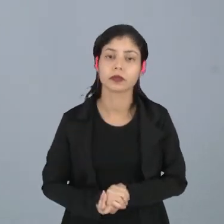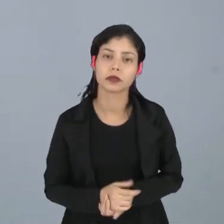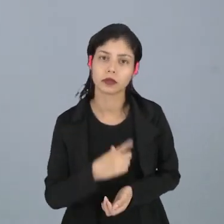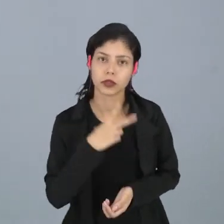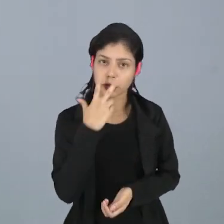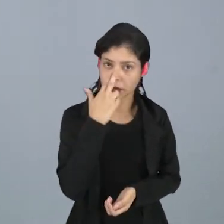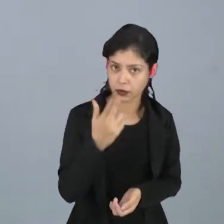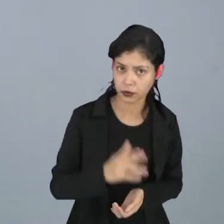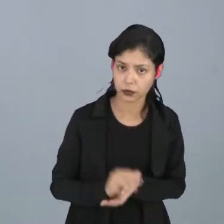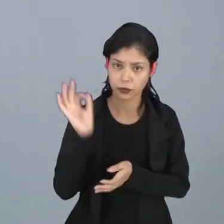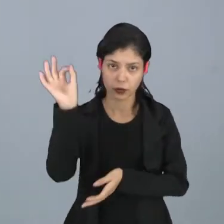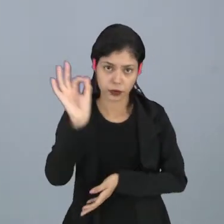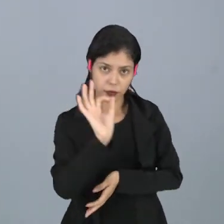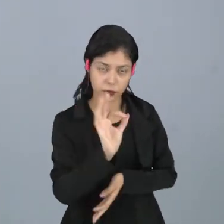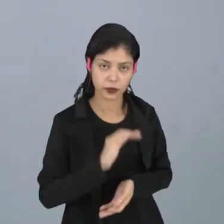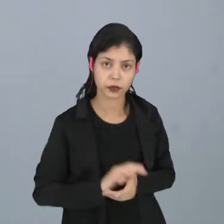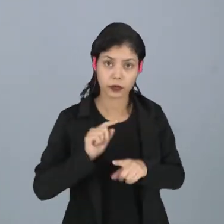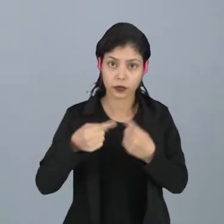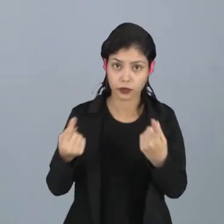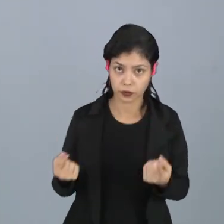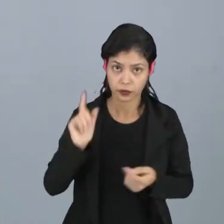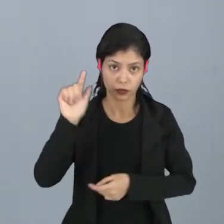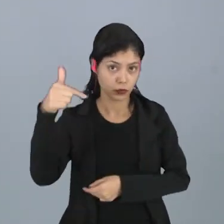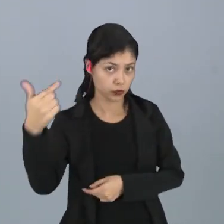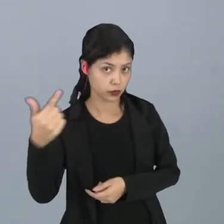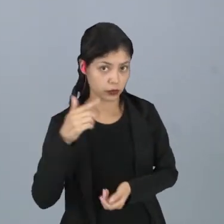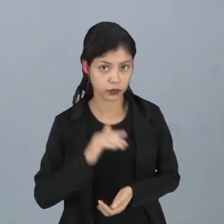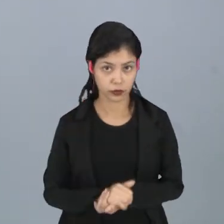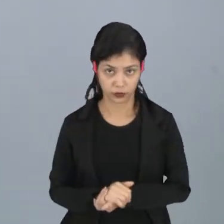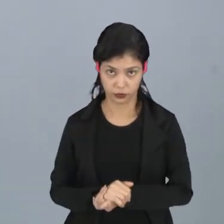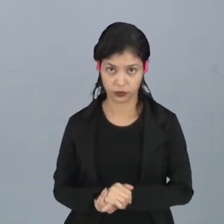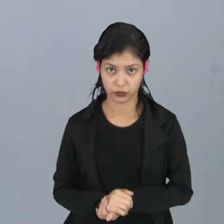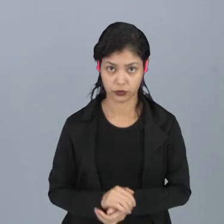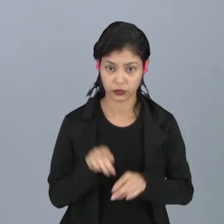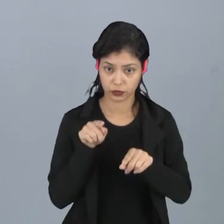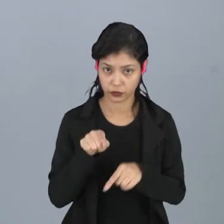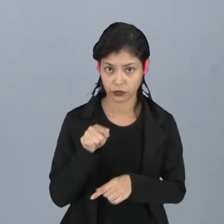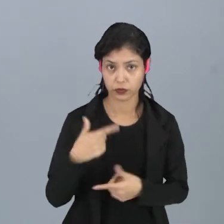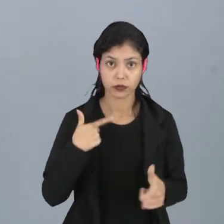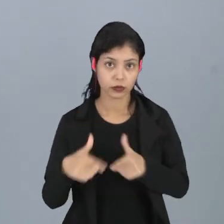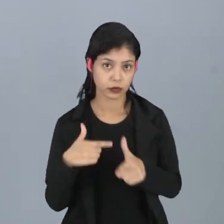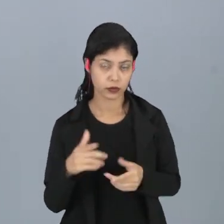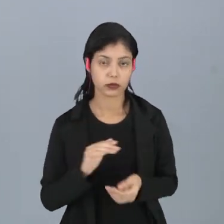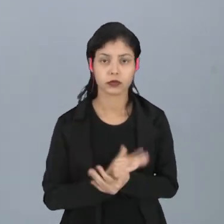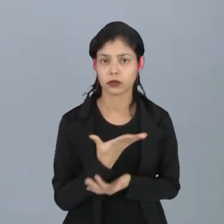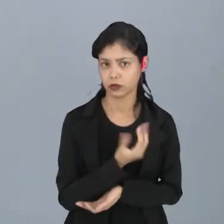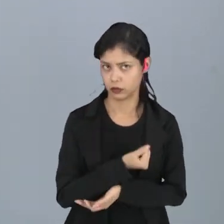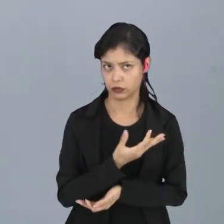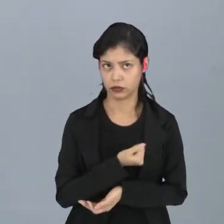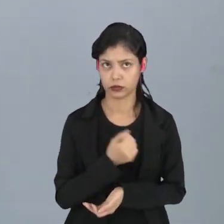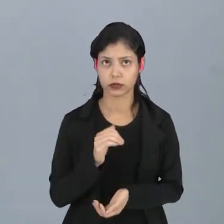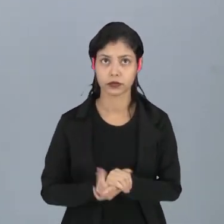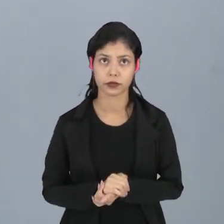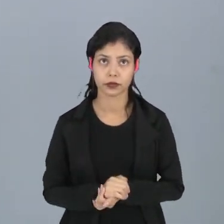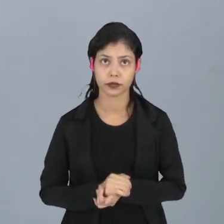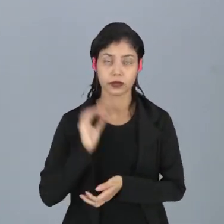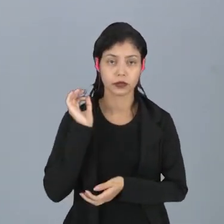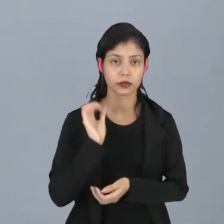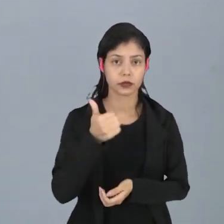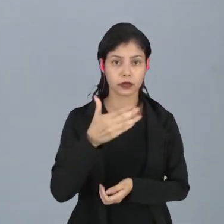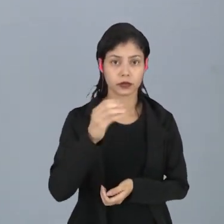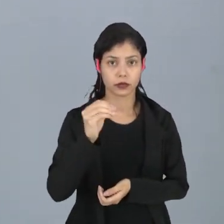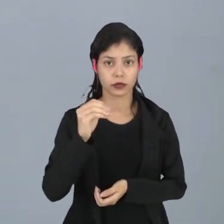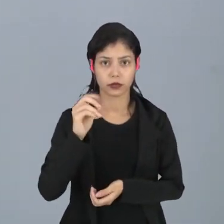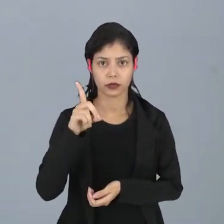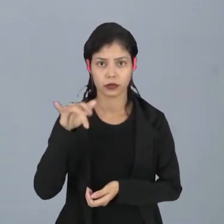com percentual, mas, ora, outras situações, você trabalha somente com os números decimais. Tudo